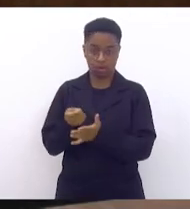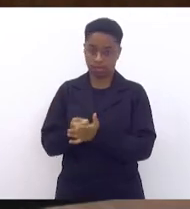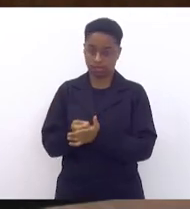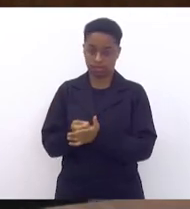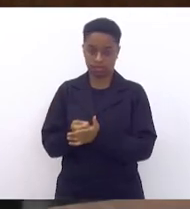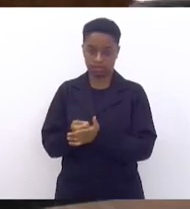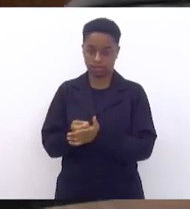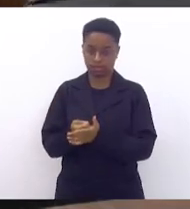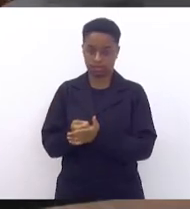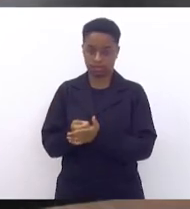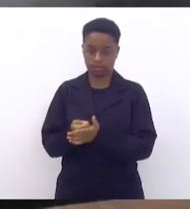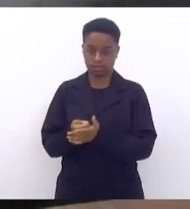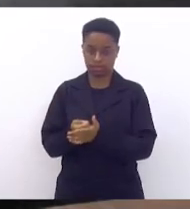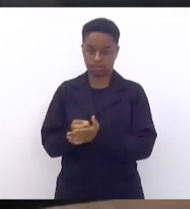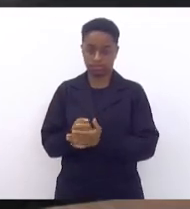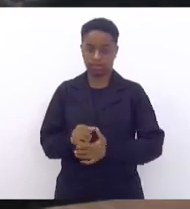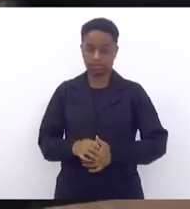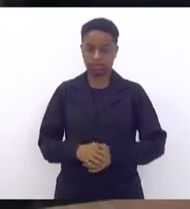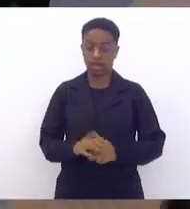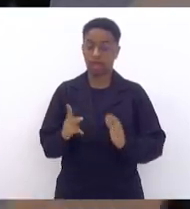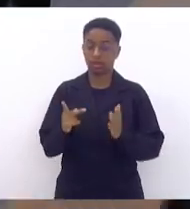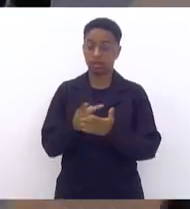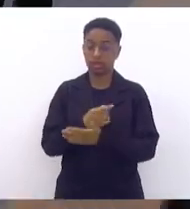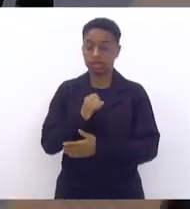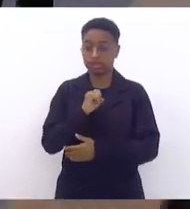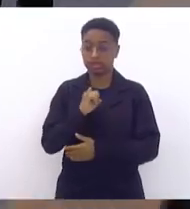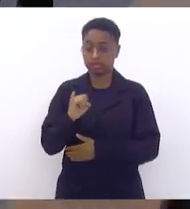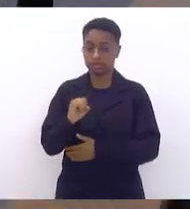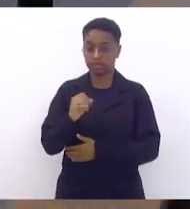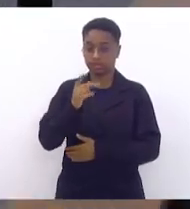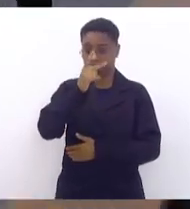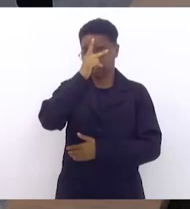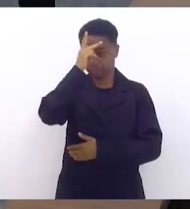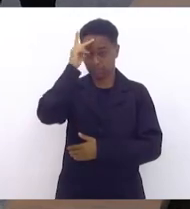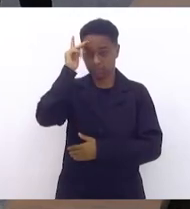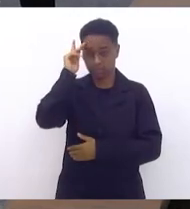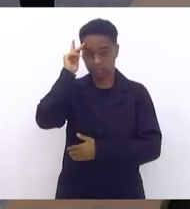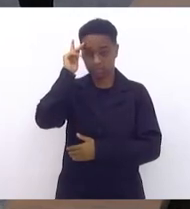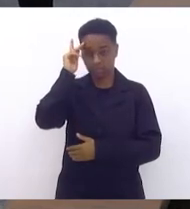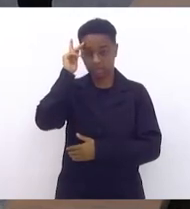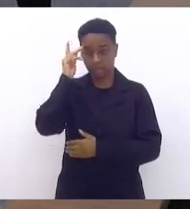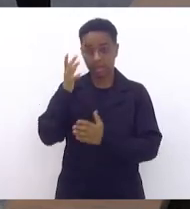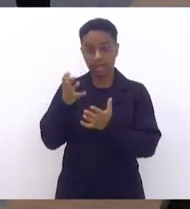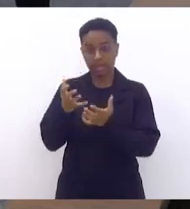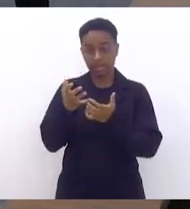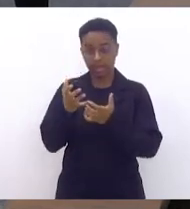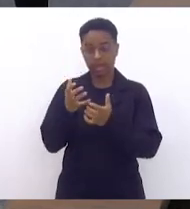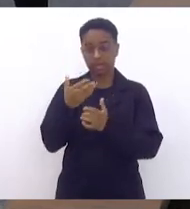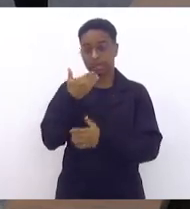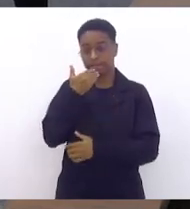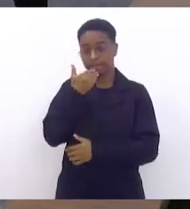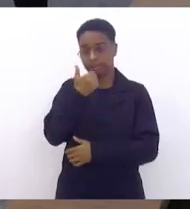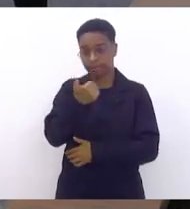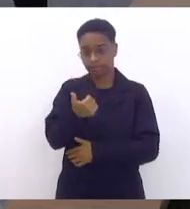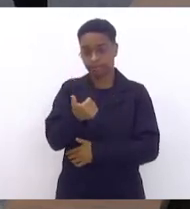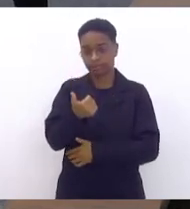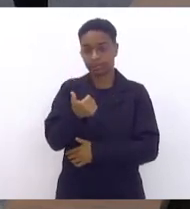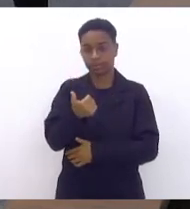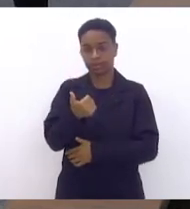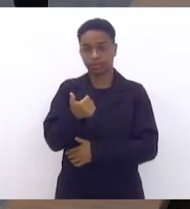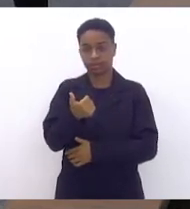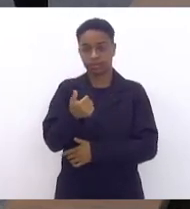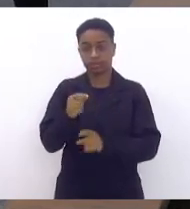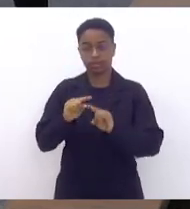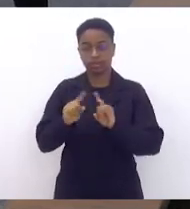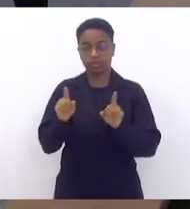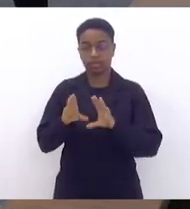obrigatórios. São quando essas pessoas querem se recuperar e as